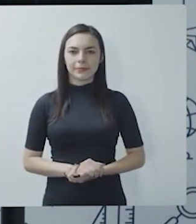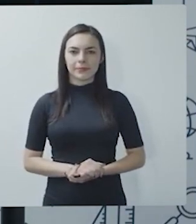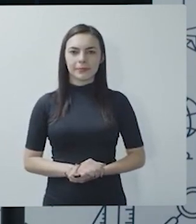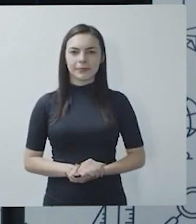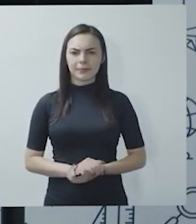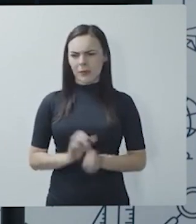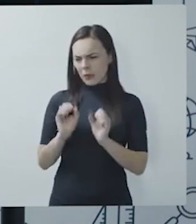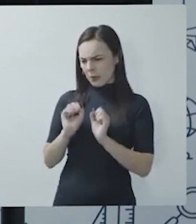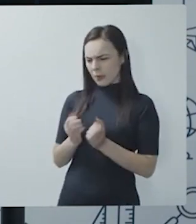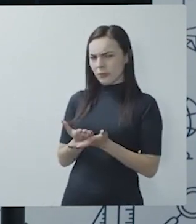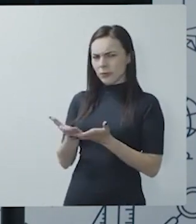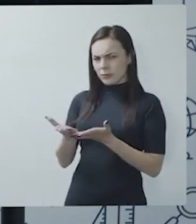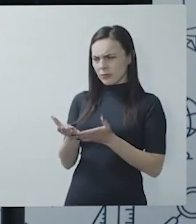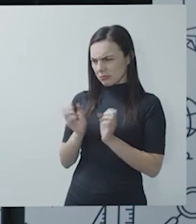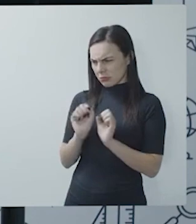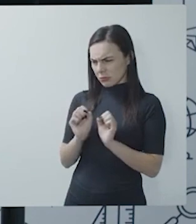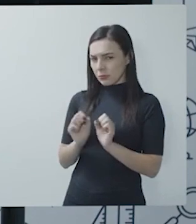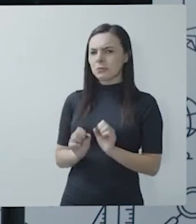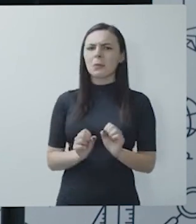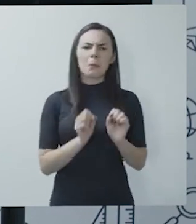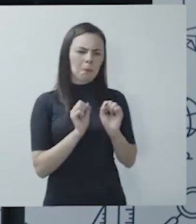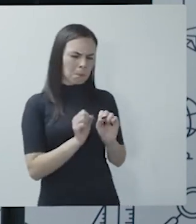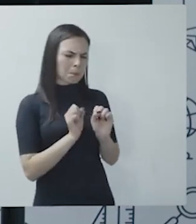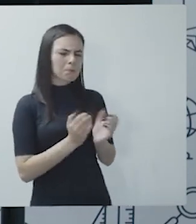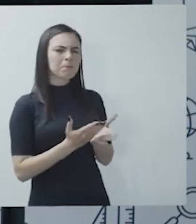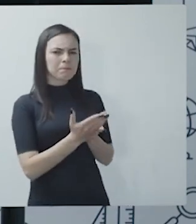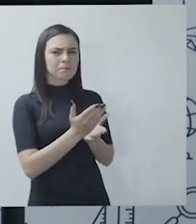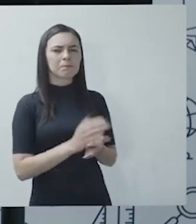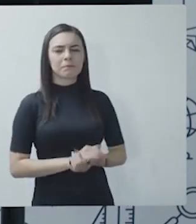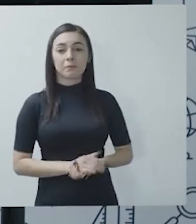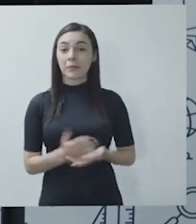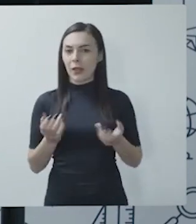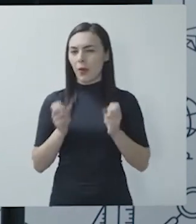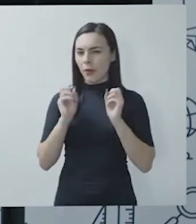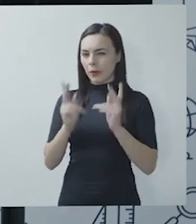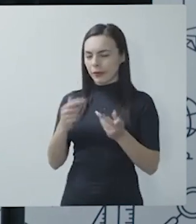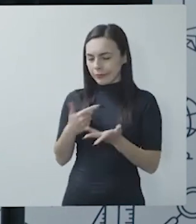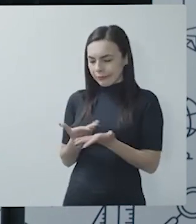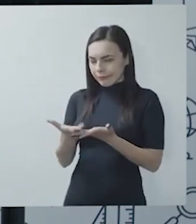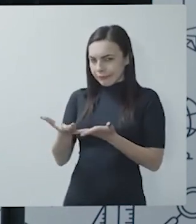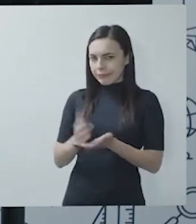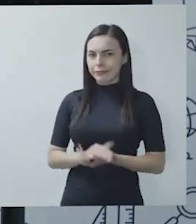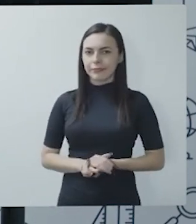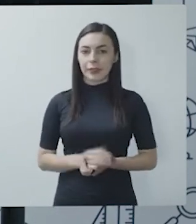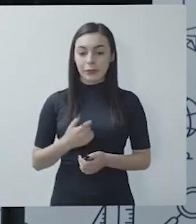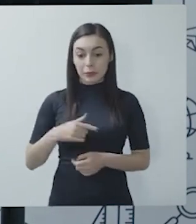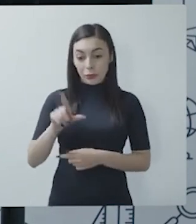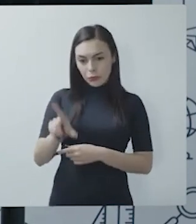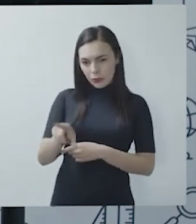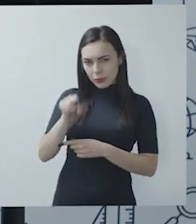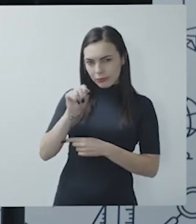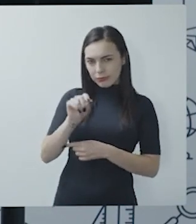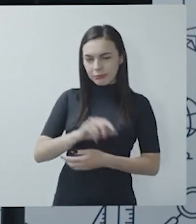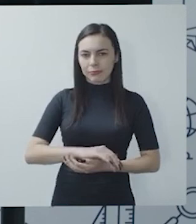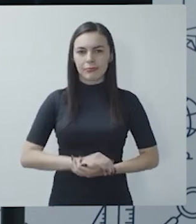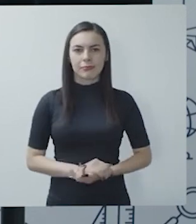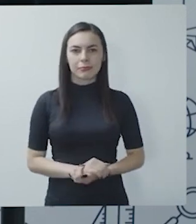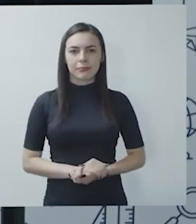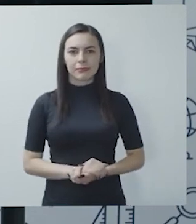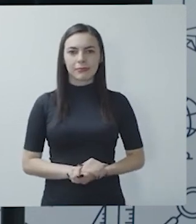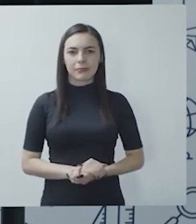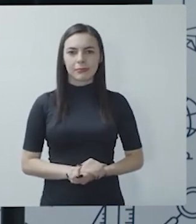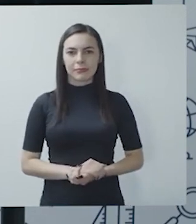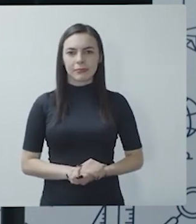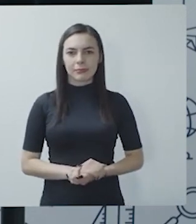Eu posso começar, professora Luciana? Pode começar. Então eu vou começar. Eu vou pegar esta carta.